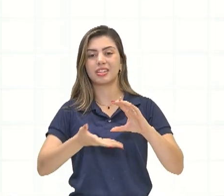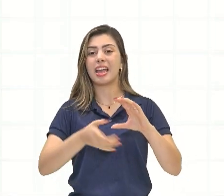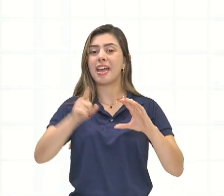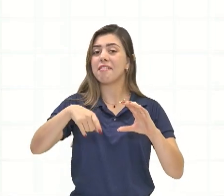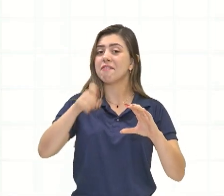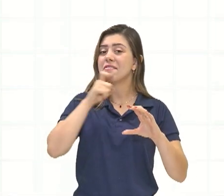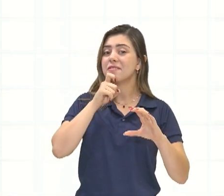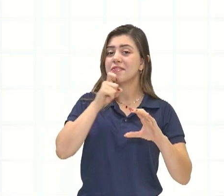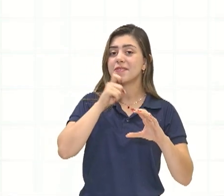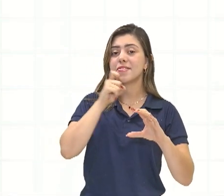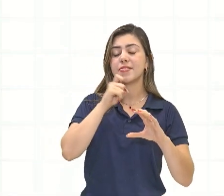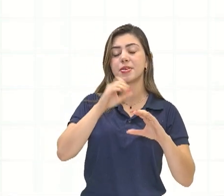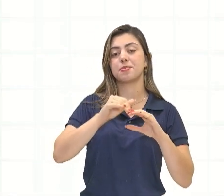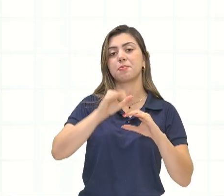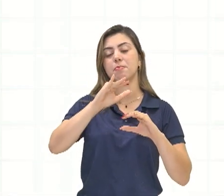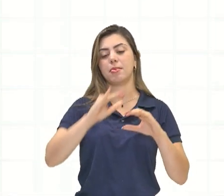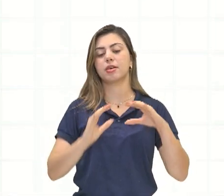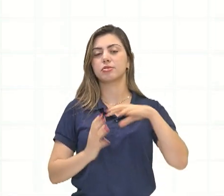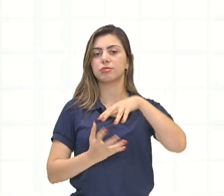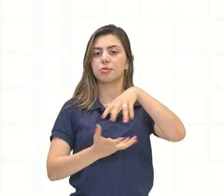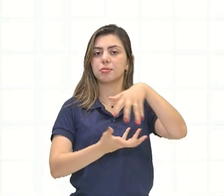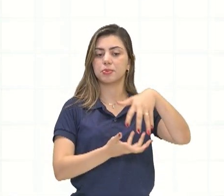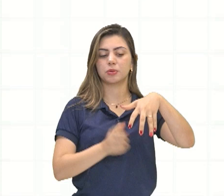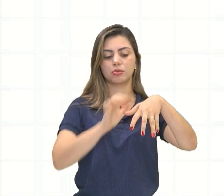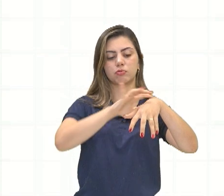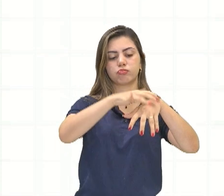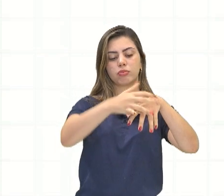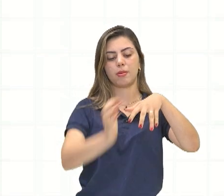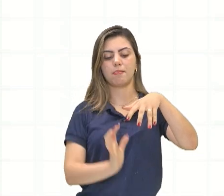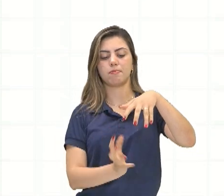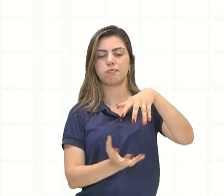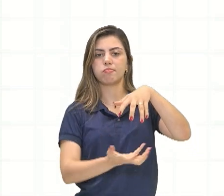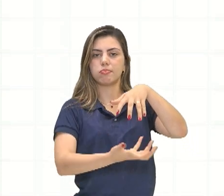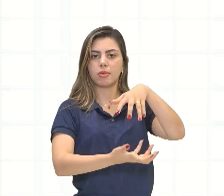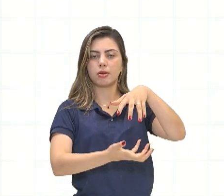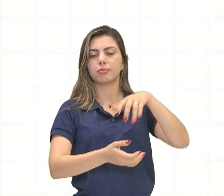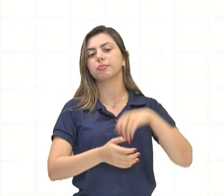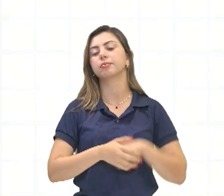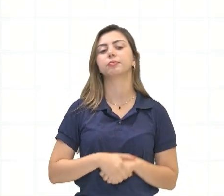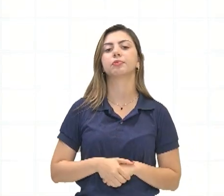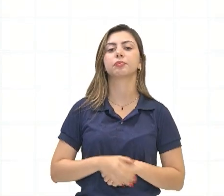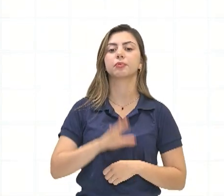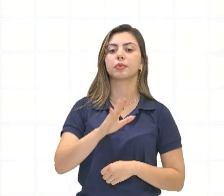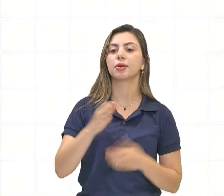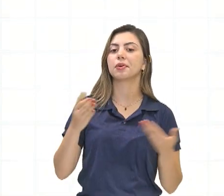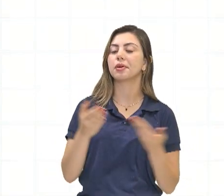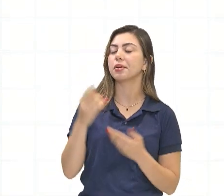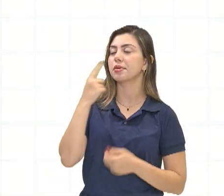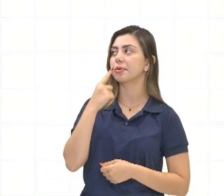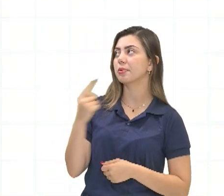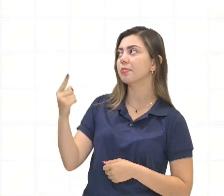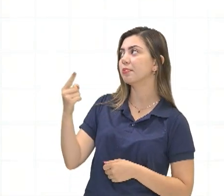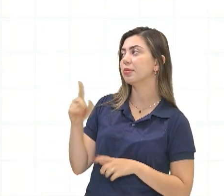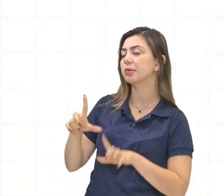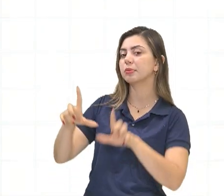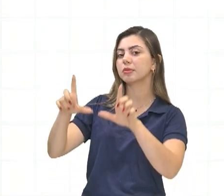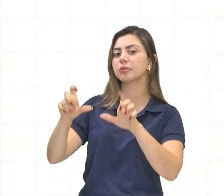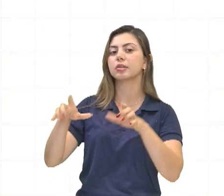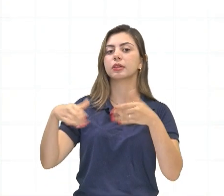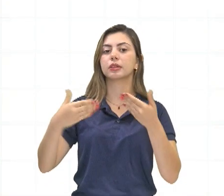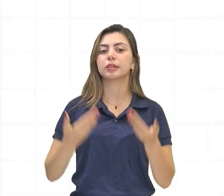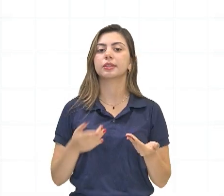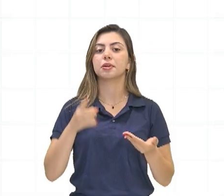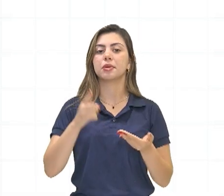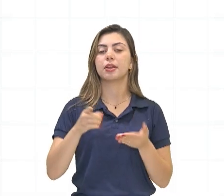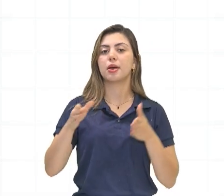elas estão localizadas aí nas zonas polares, né? E aí, na nossa próxima cartela, nós temos aí que o inverno